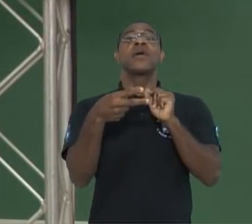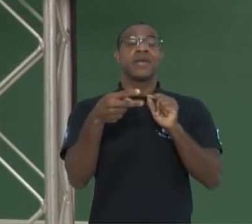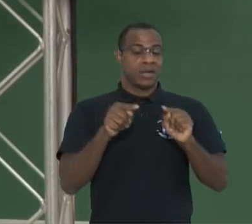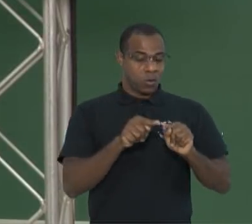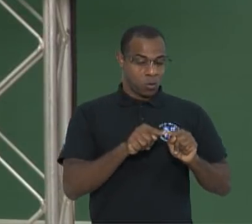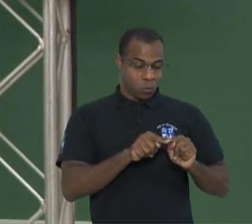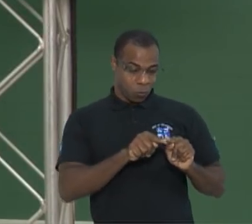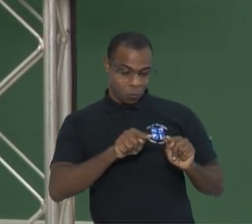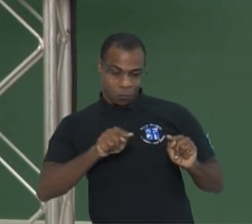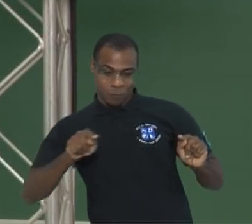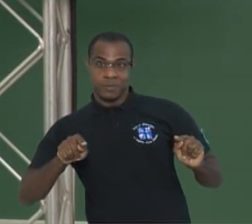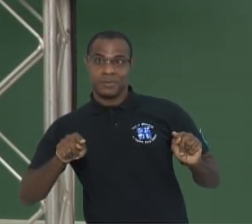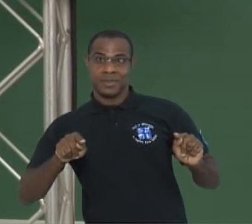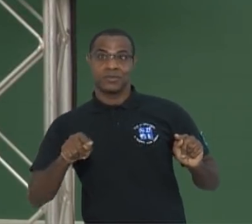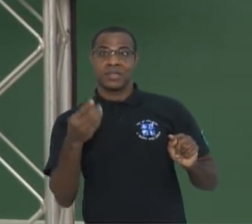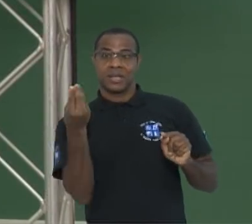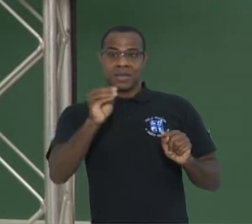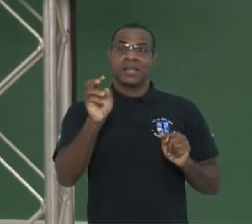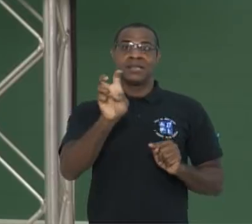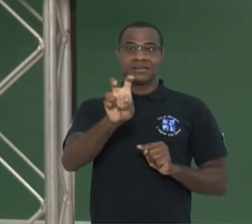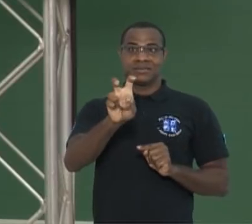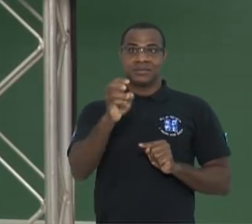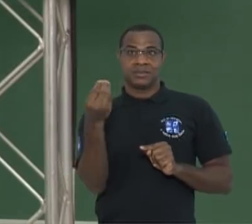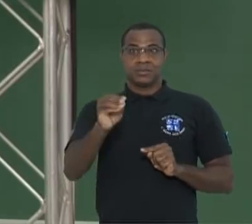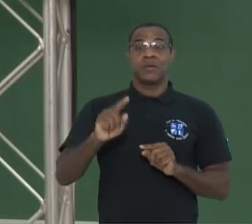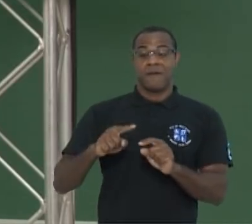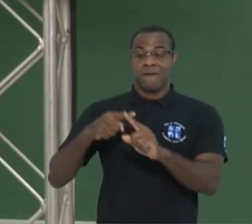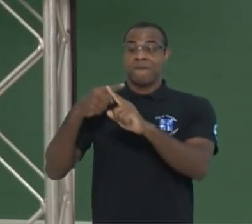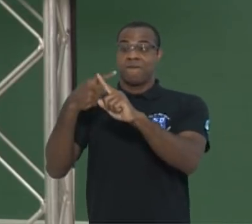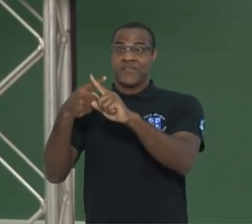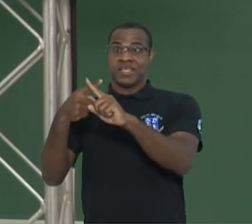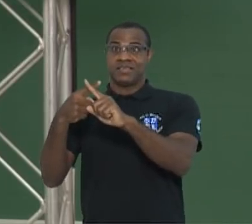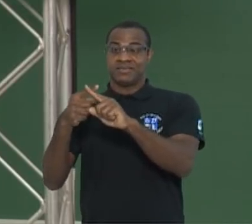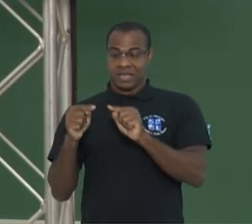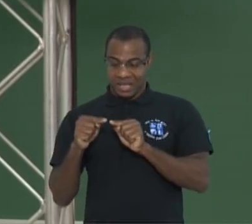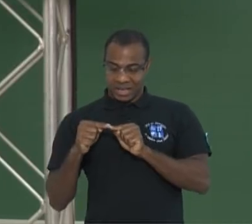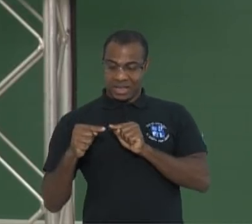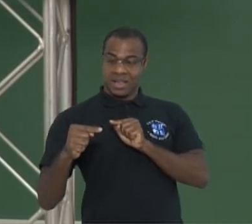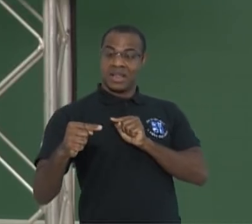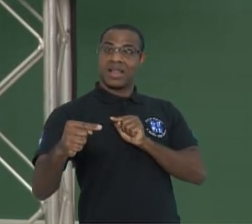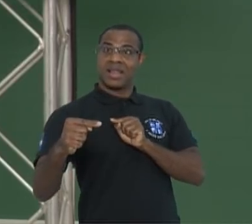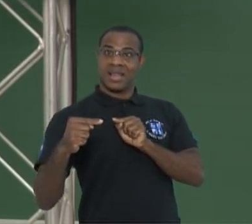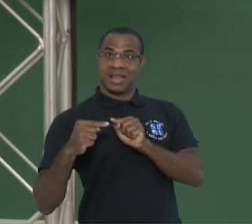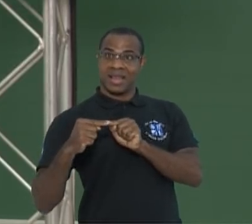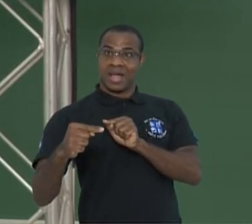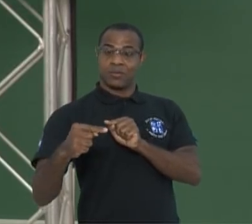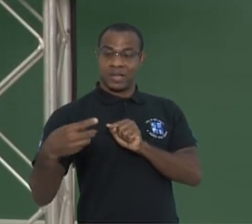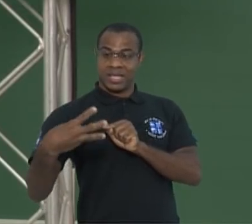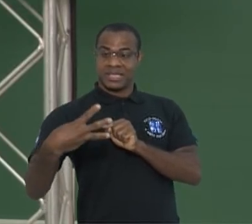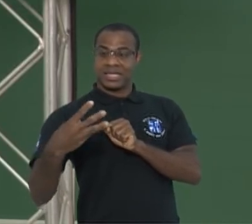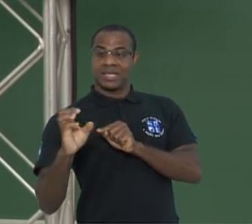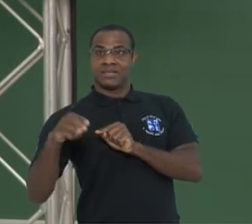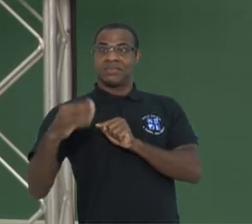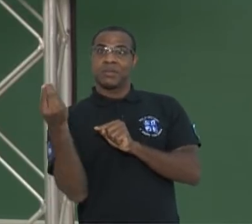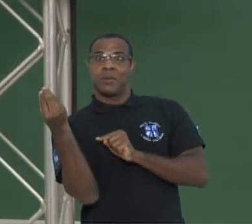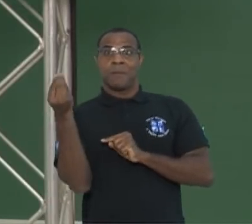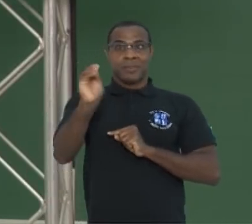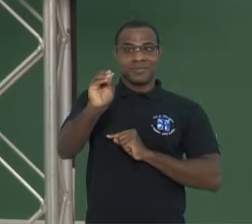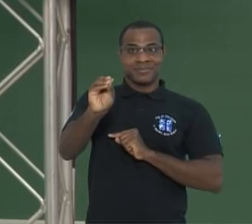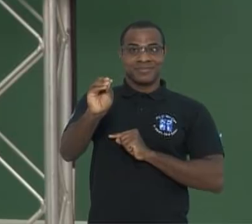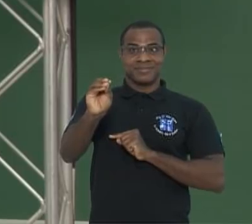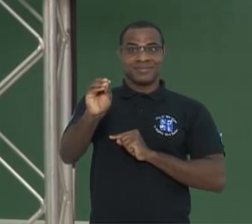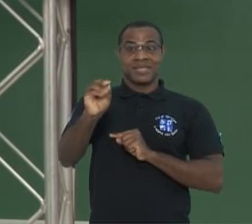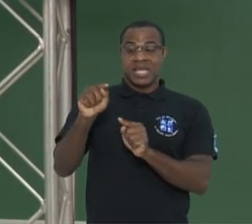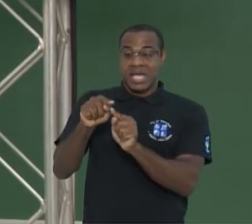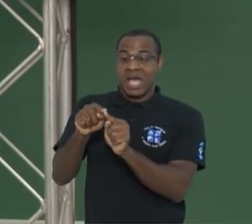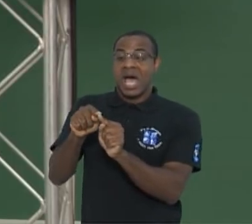que eu tenho, que é a medida 5, vezes a largura, que a medida é 3 centímetros, e a